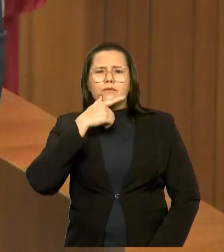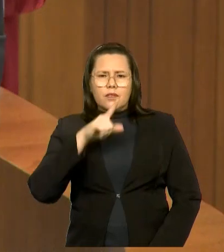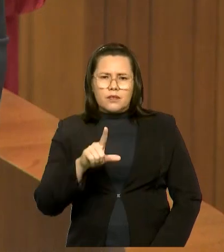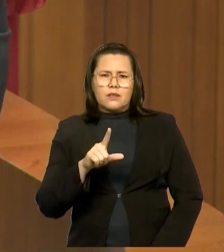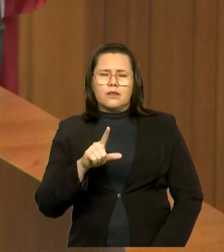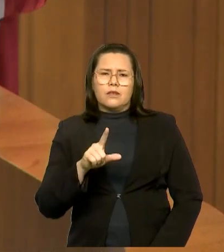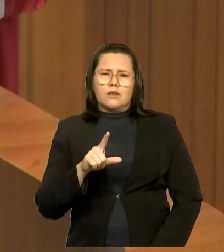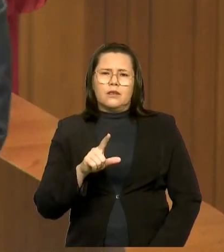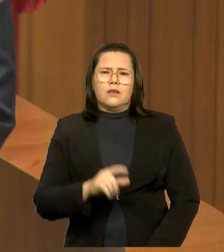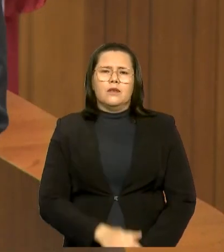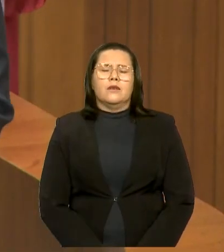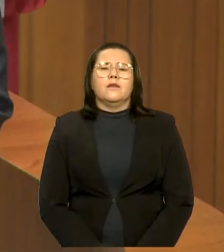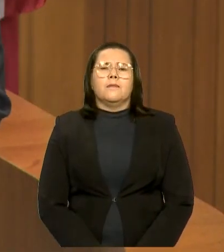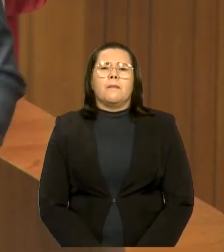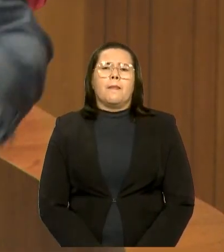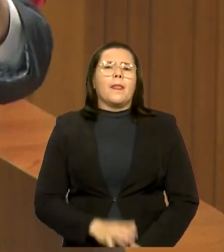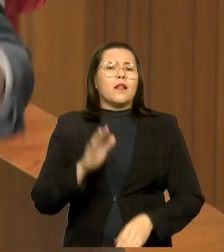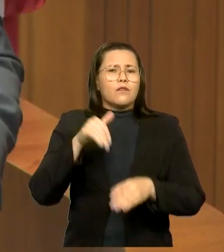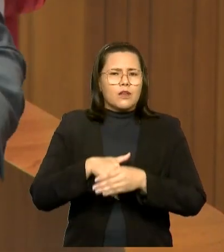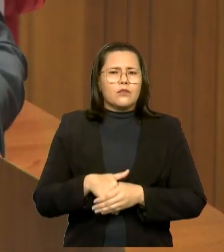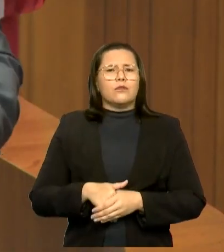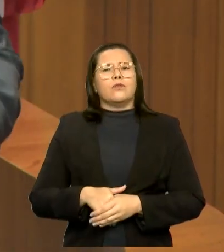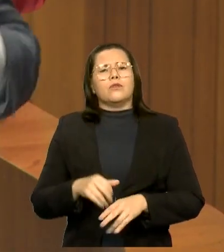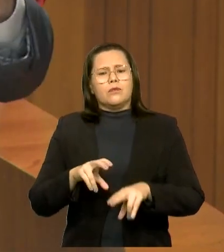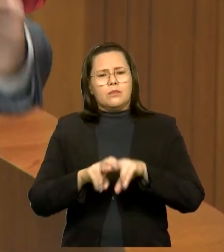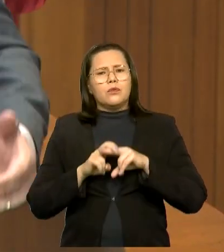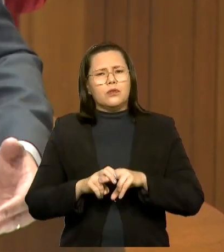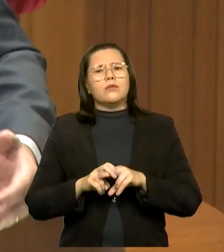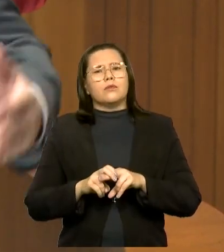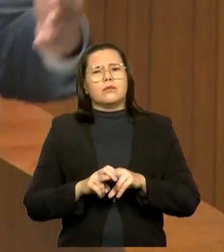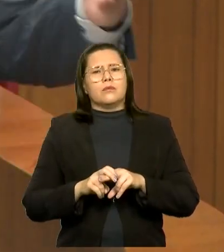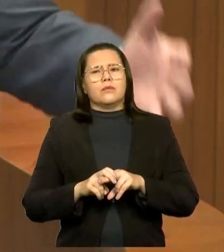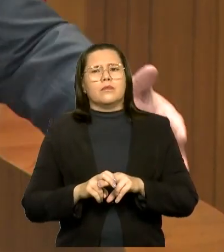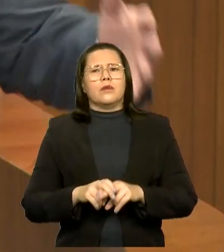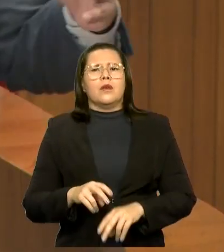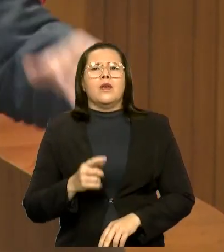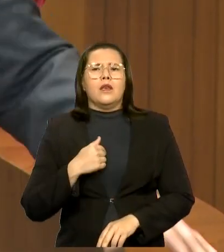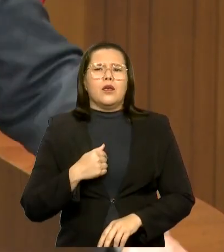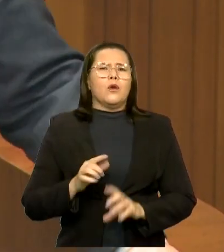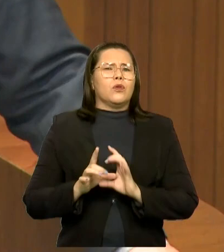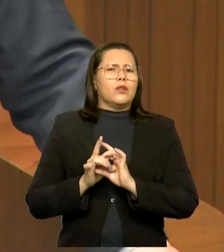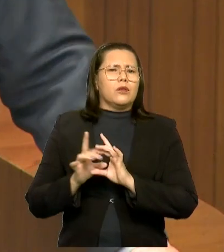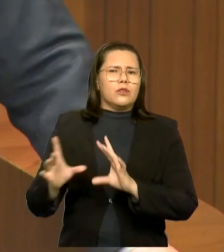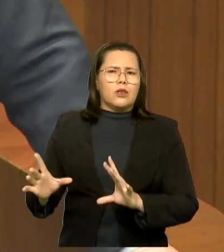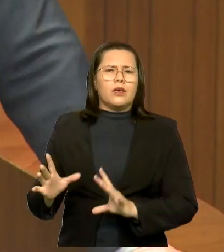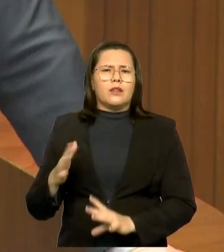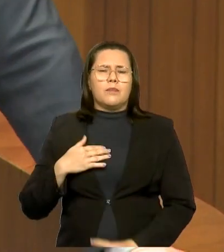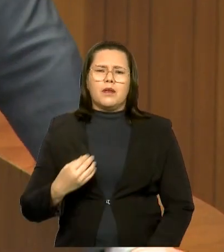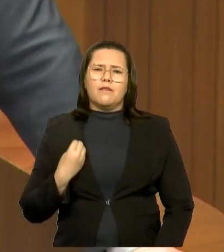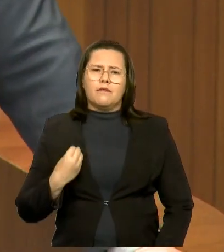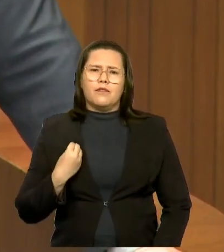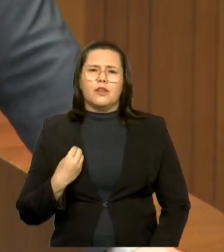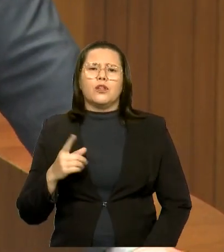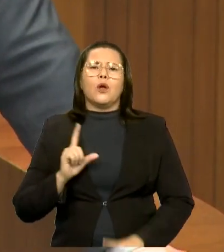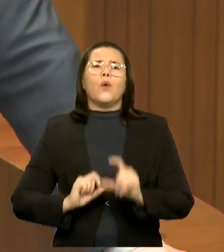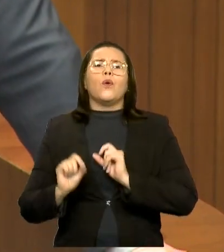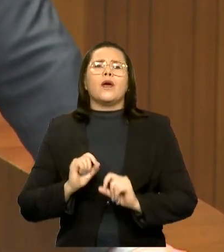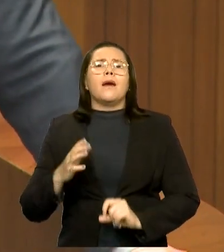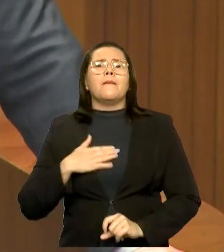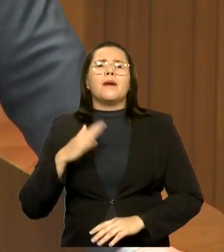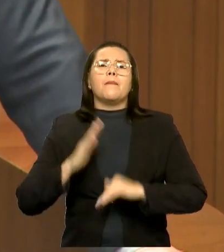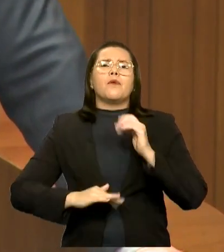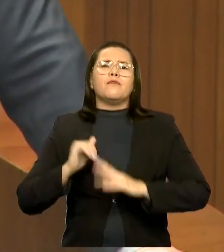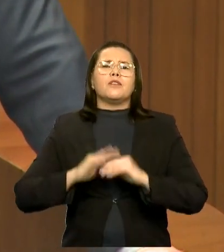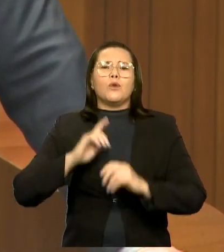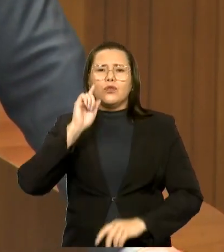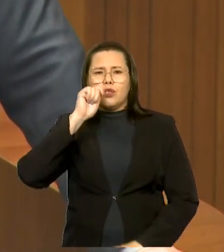que eu exercerei cada dia do meu mandato. E é exatamente por isso que eu abdiquei, por um tempo na minha vida, de exercer a minha profissão.